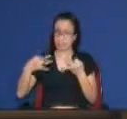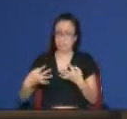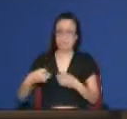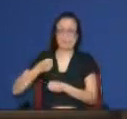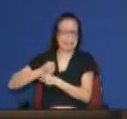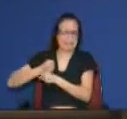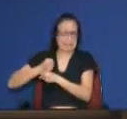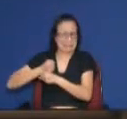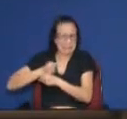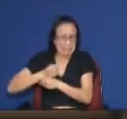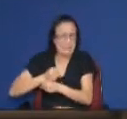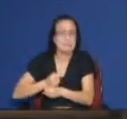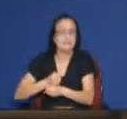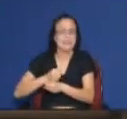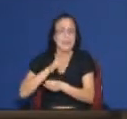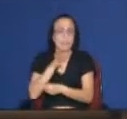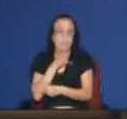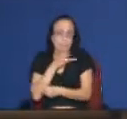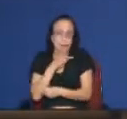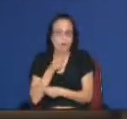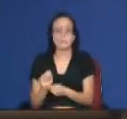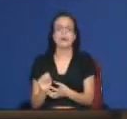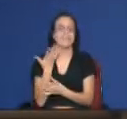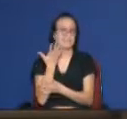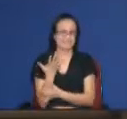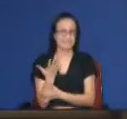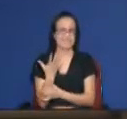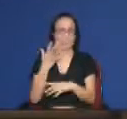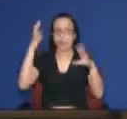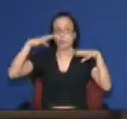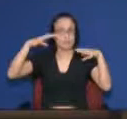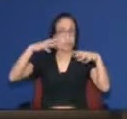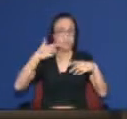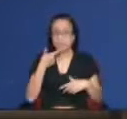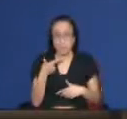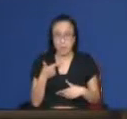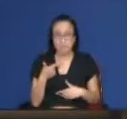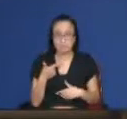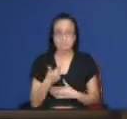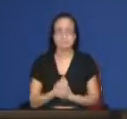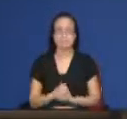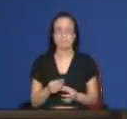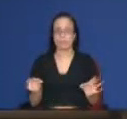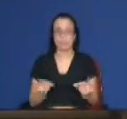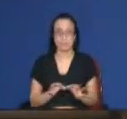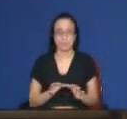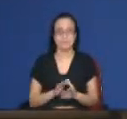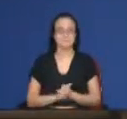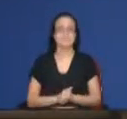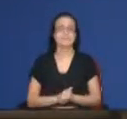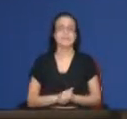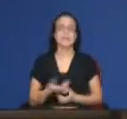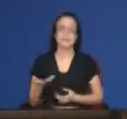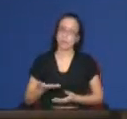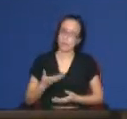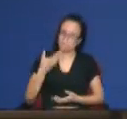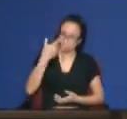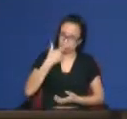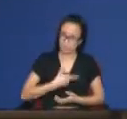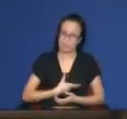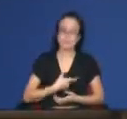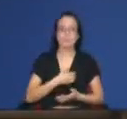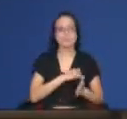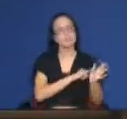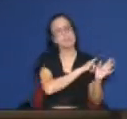representa um regime de chuva. Então, nesse momento, se fala tanta coisa. Então, por isso que a gente quis vir aqui, porque provavelmente, na volta